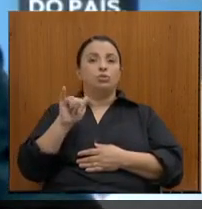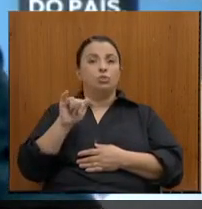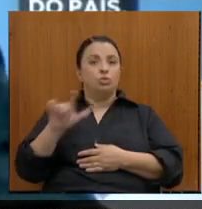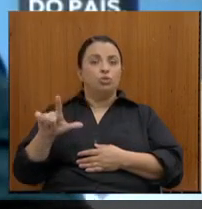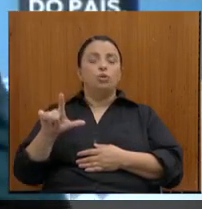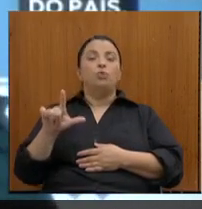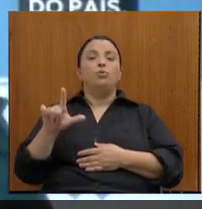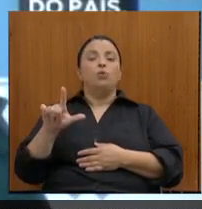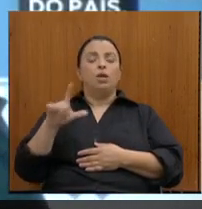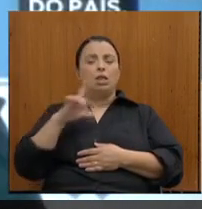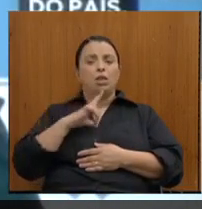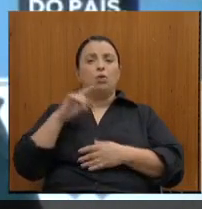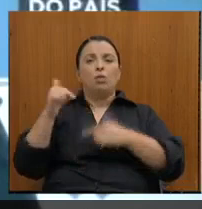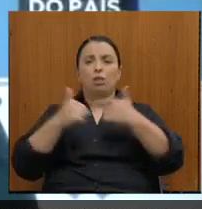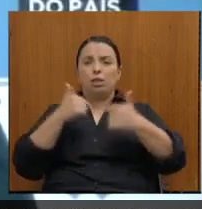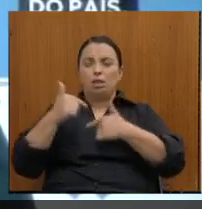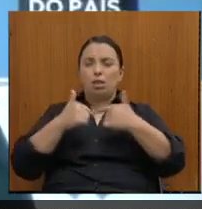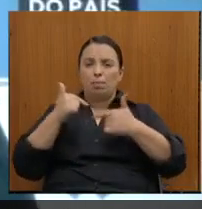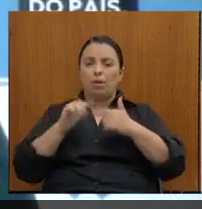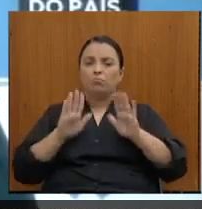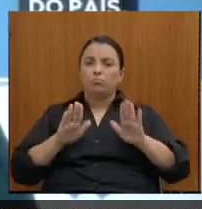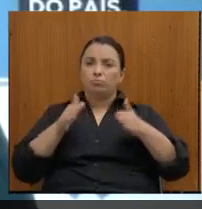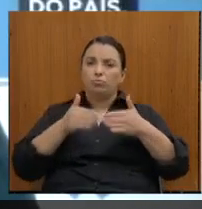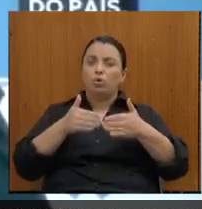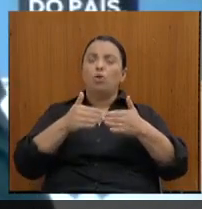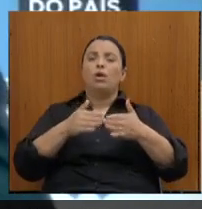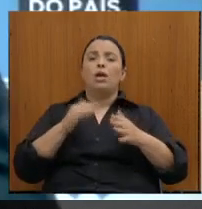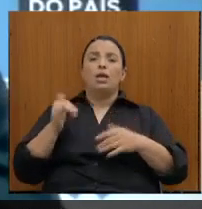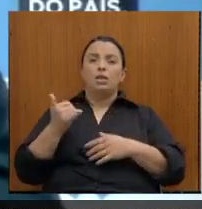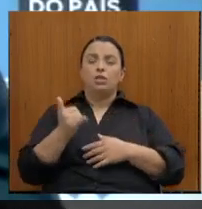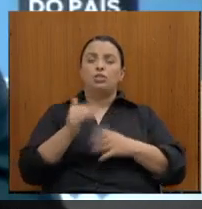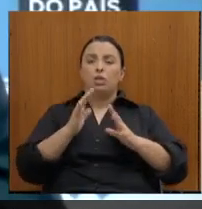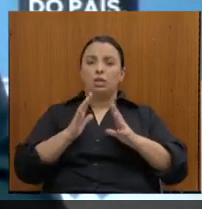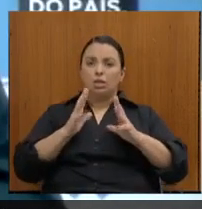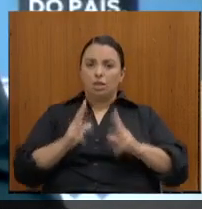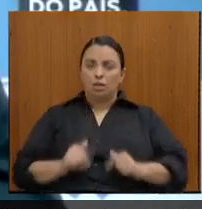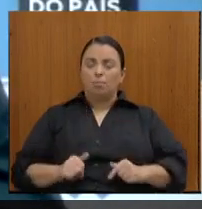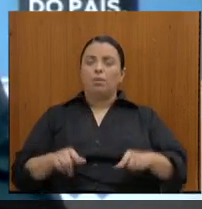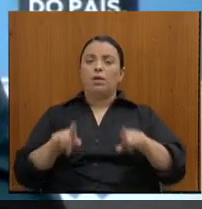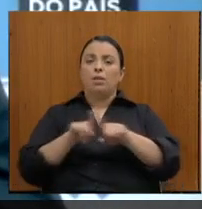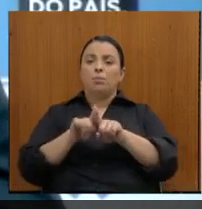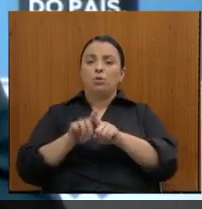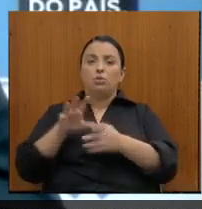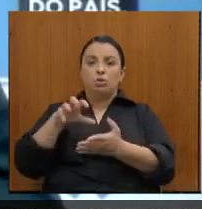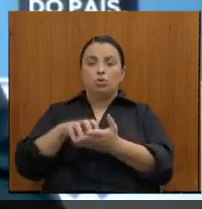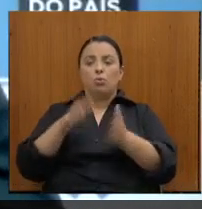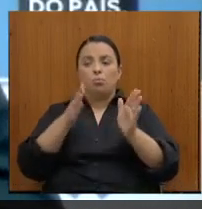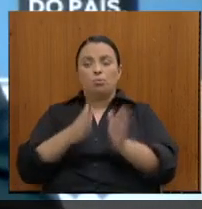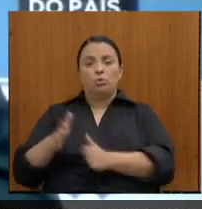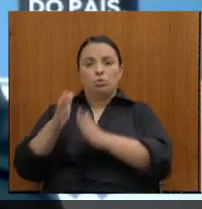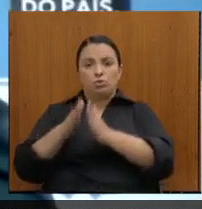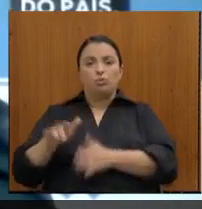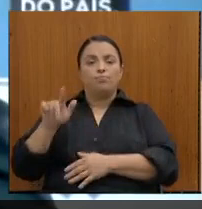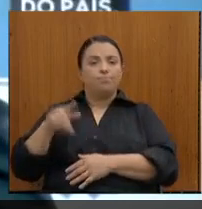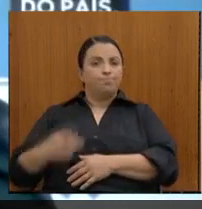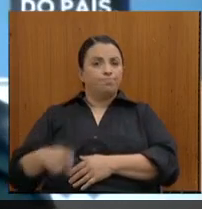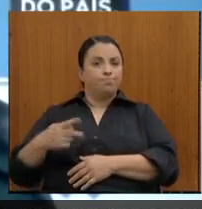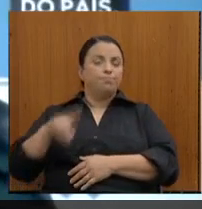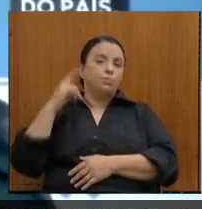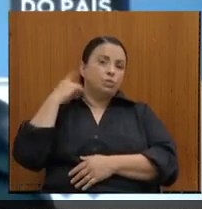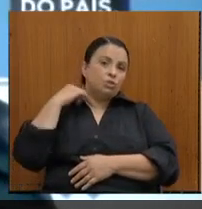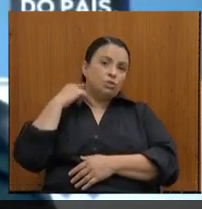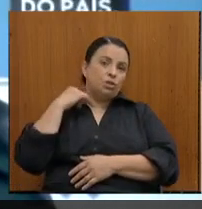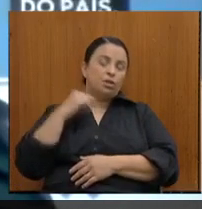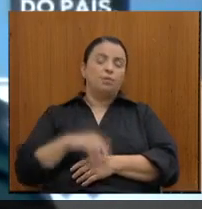extraordinário trabalho em prol da energia limpa em prol do setor produtivo no estado de Minas Gerais bastante